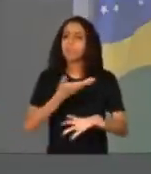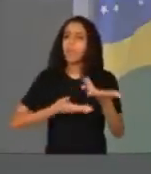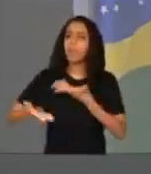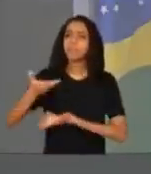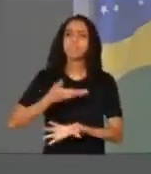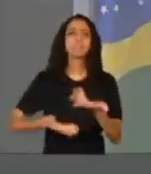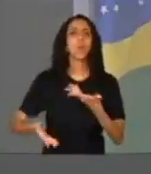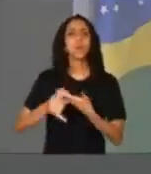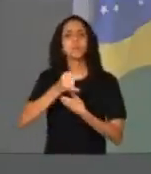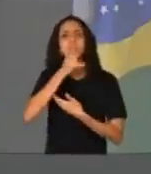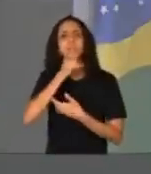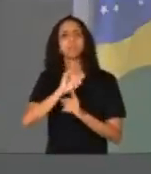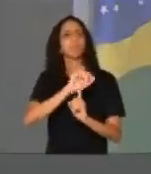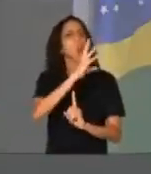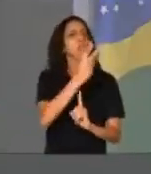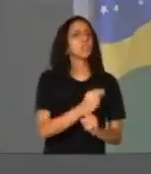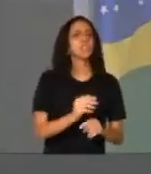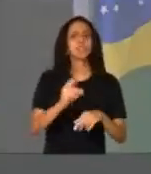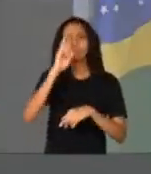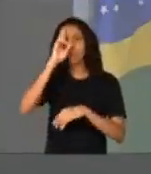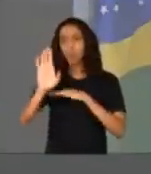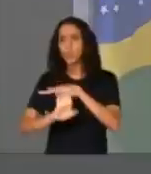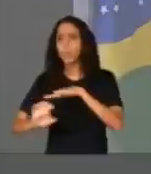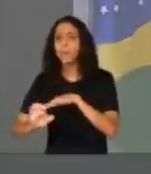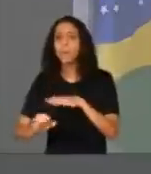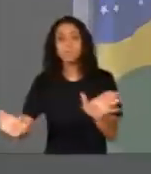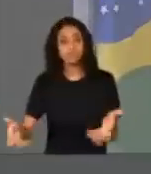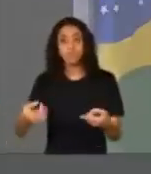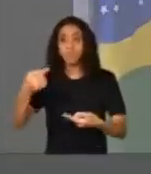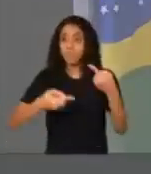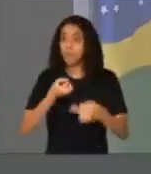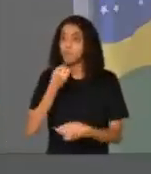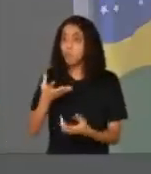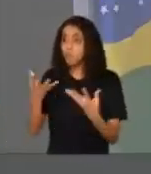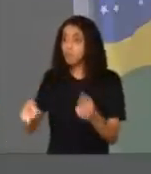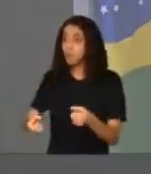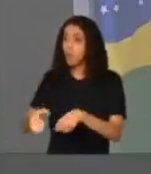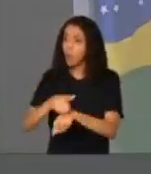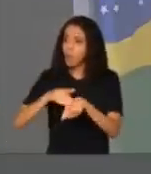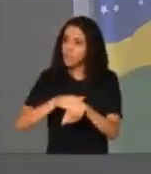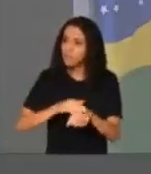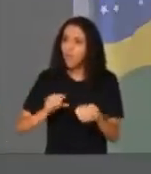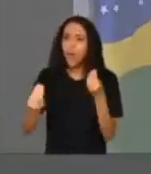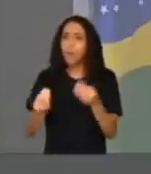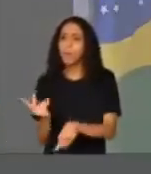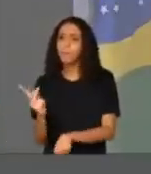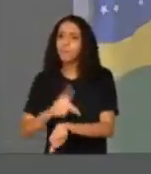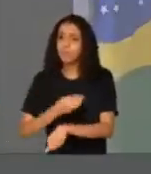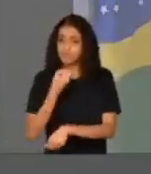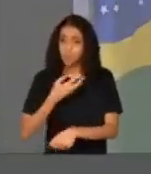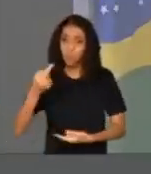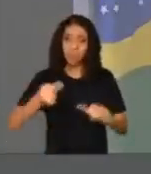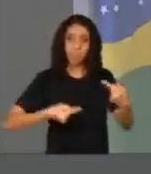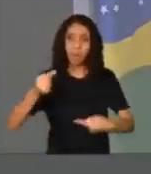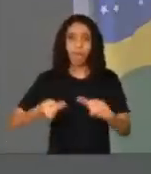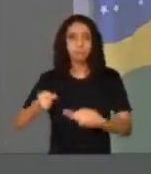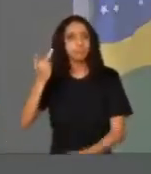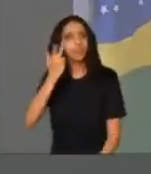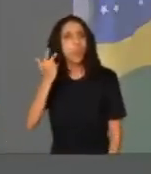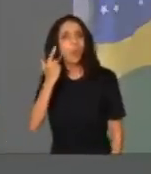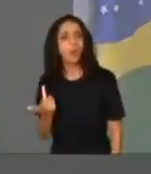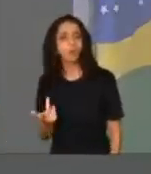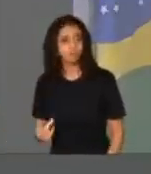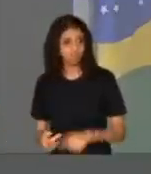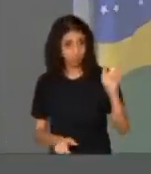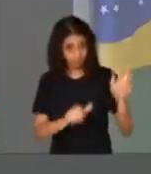com artistas, com empresários, para promover um bom debate sobre a reforma previdenciária, um bom debate que é promovido inclusive pela